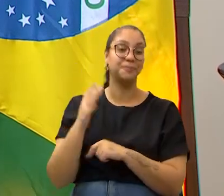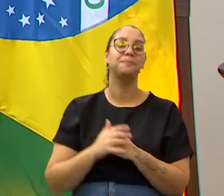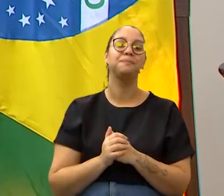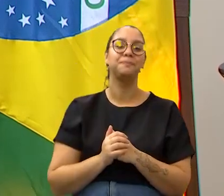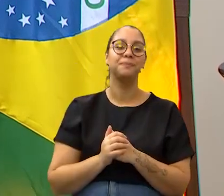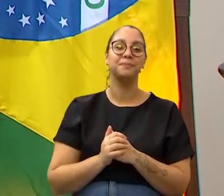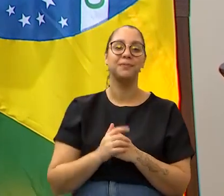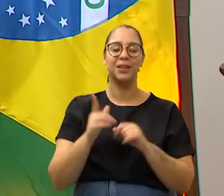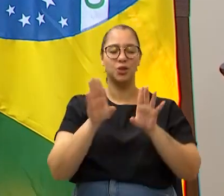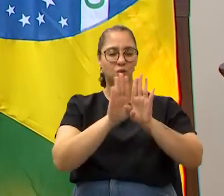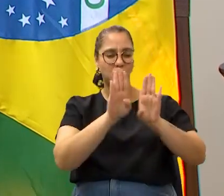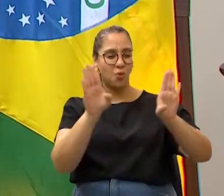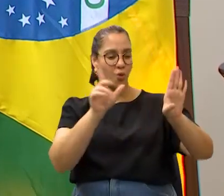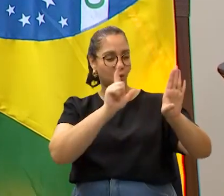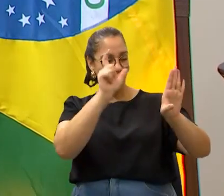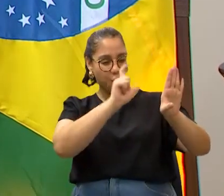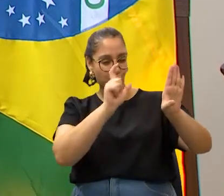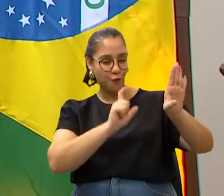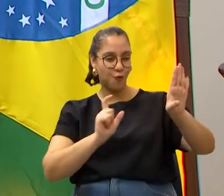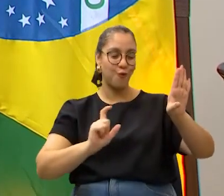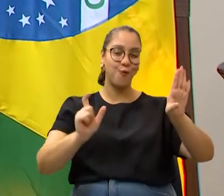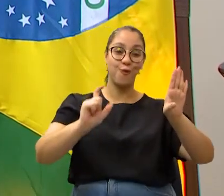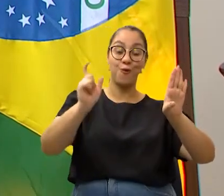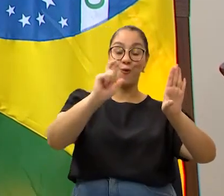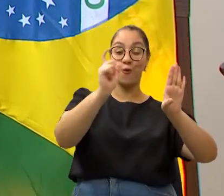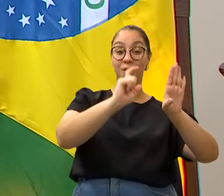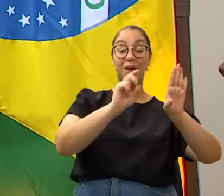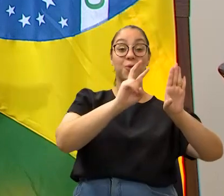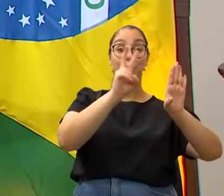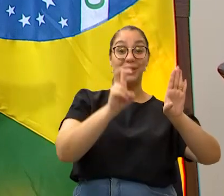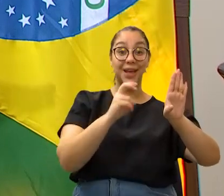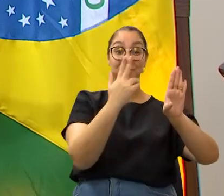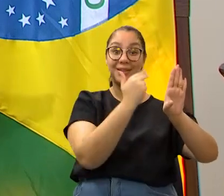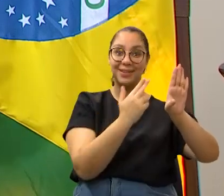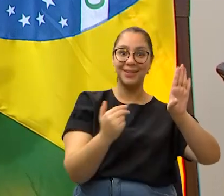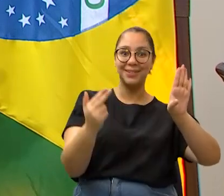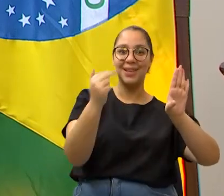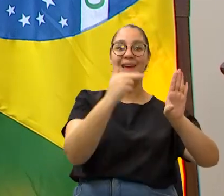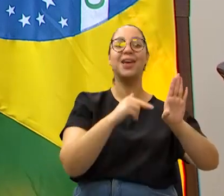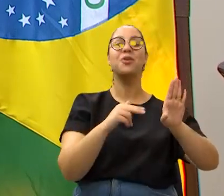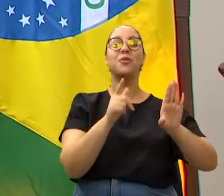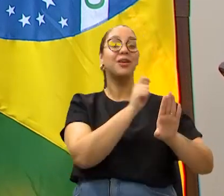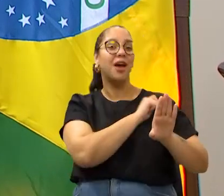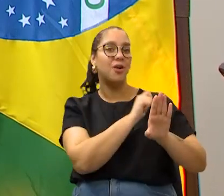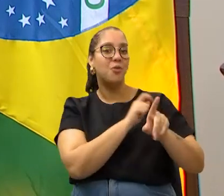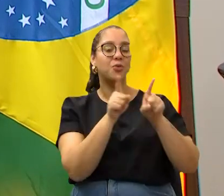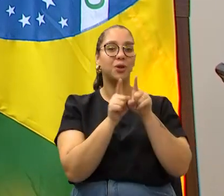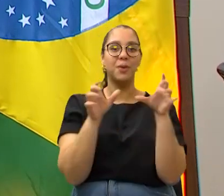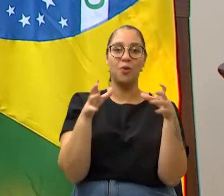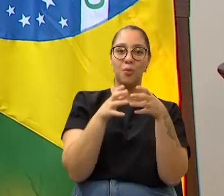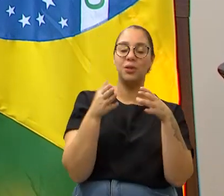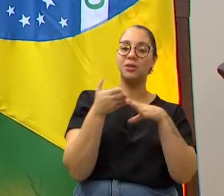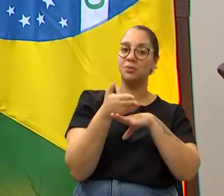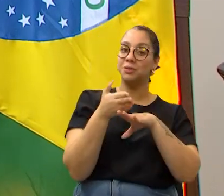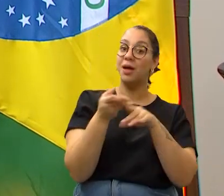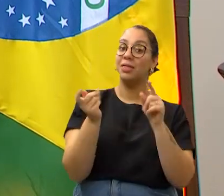ambientais, no muro das escolas, em espaços que você possa estimular até a participação de alunos ou da